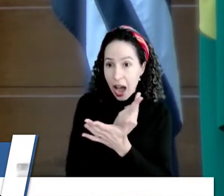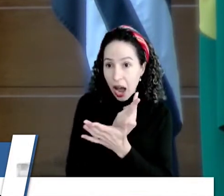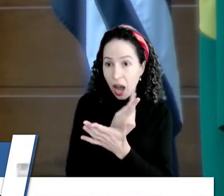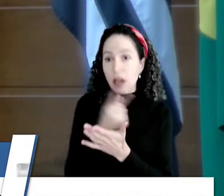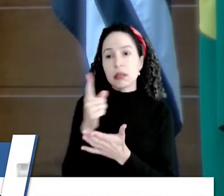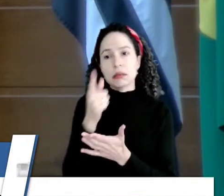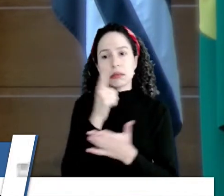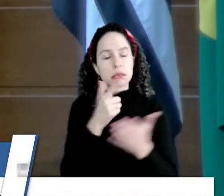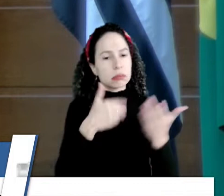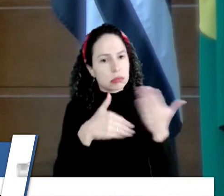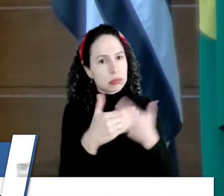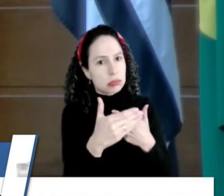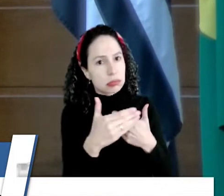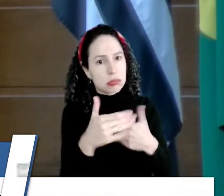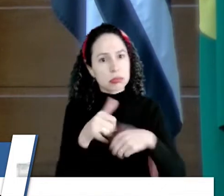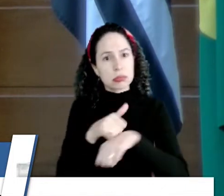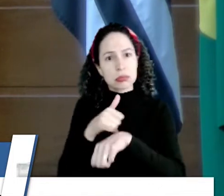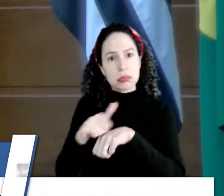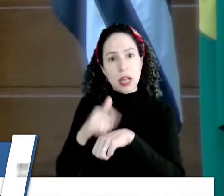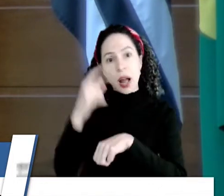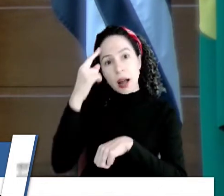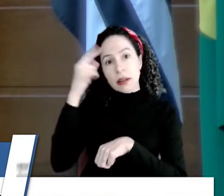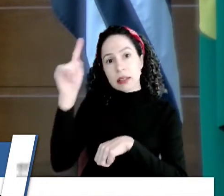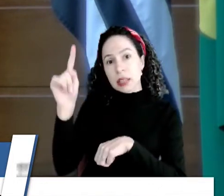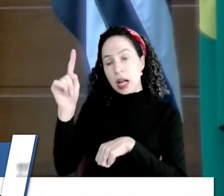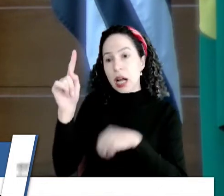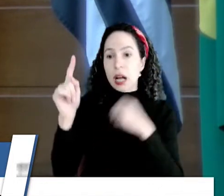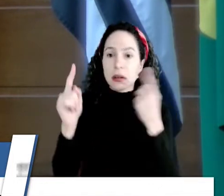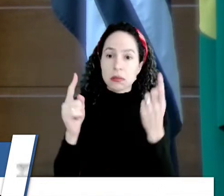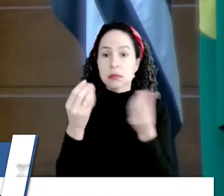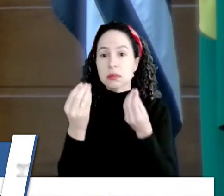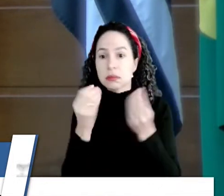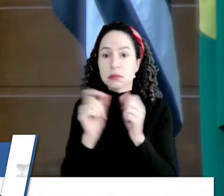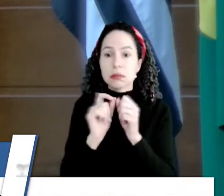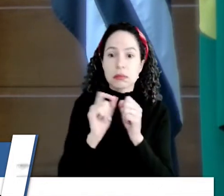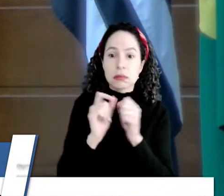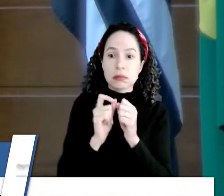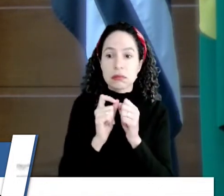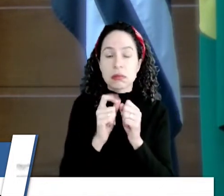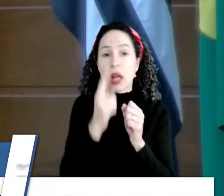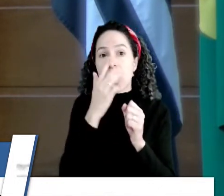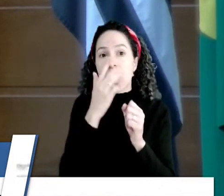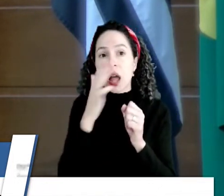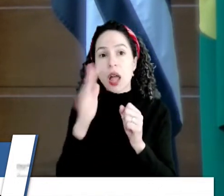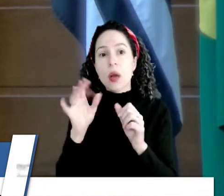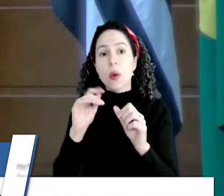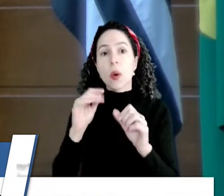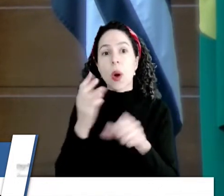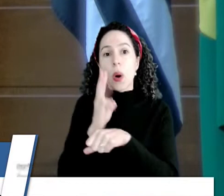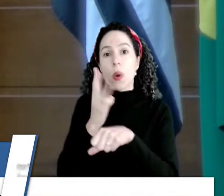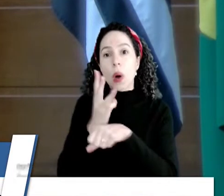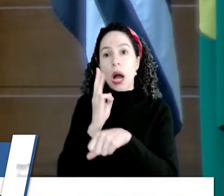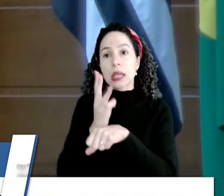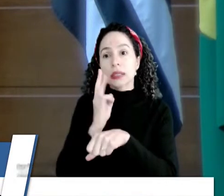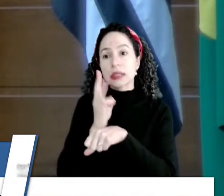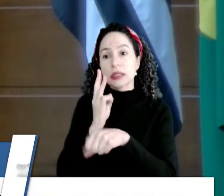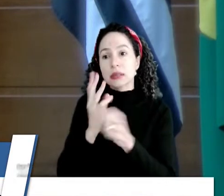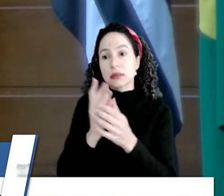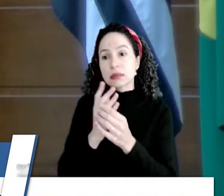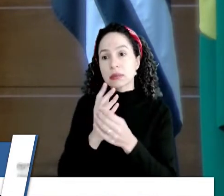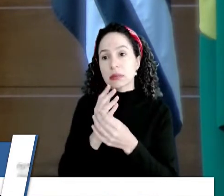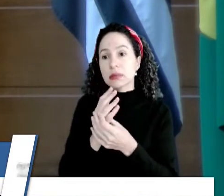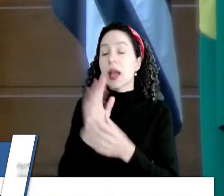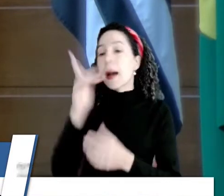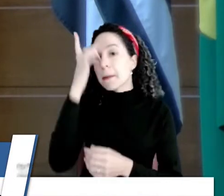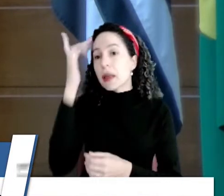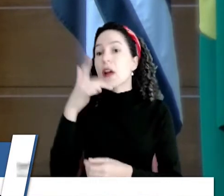outra forma. É, igual esse canal do WhatsApp. Sabe, porque na hora que a pessoa falar assim, ó, eu solicitei o